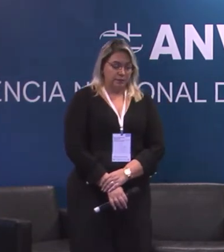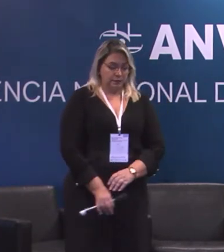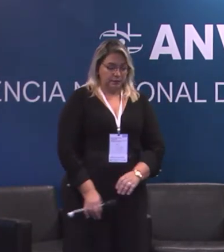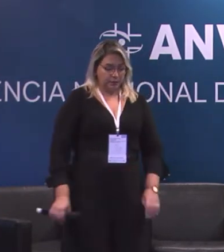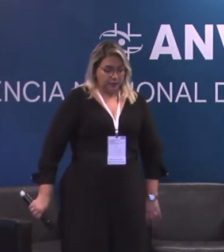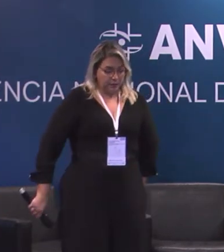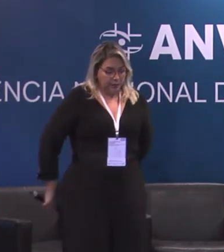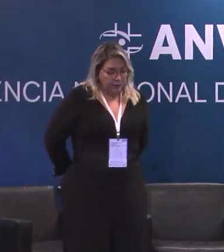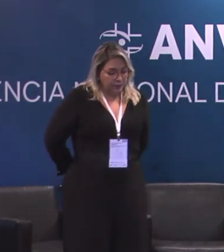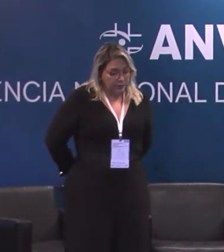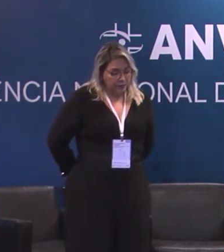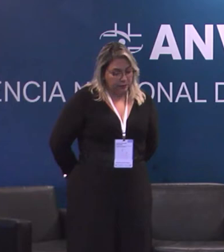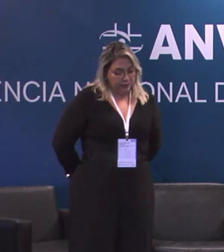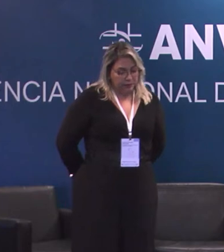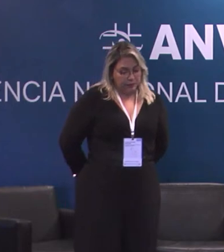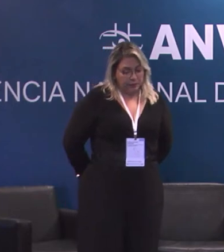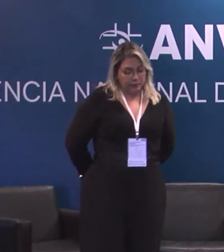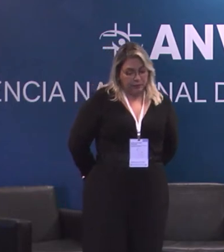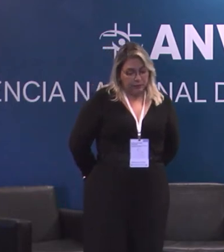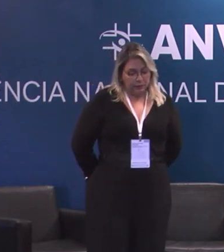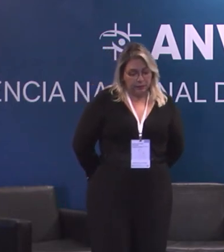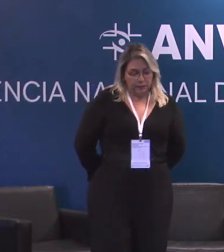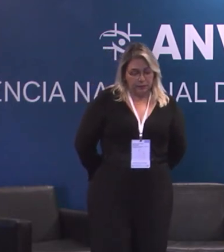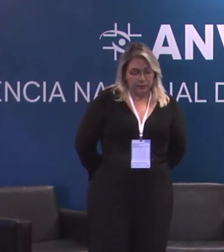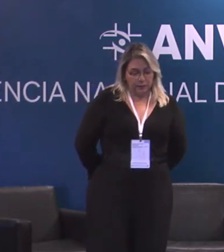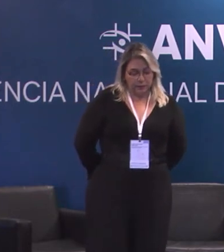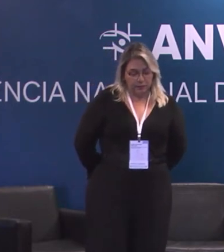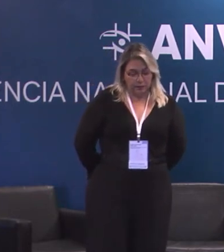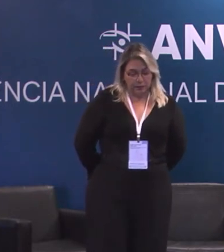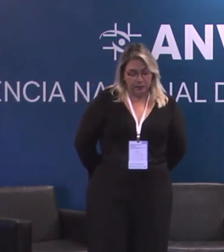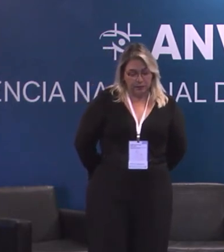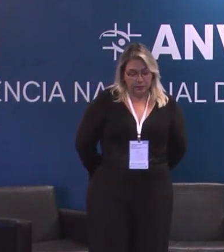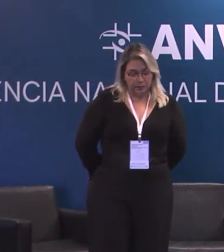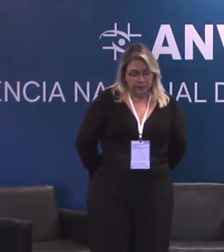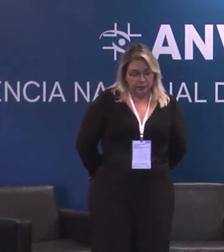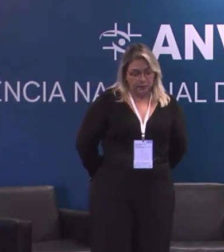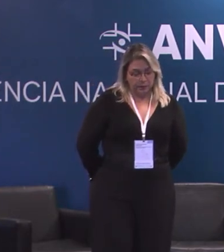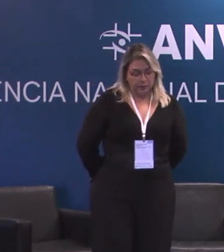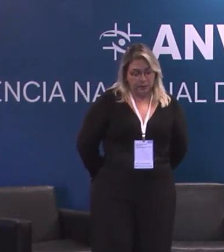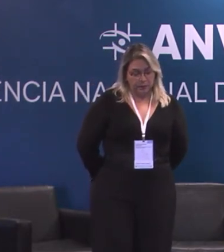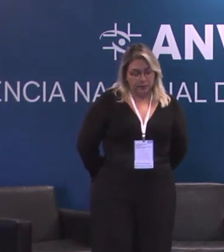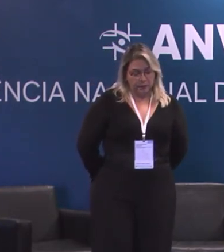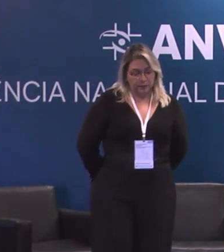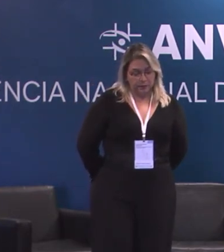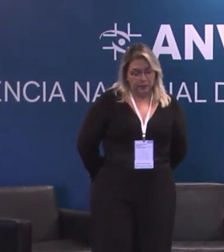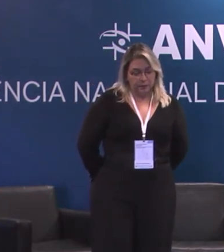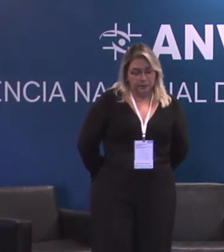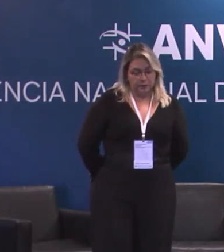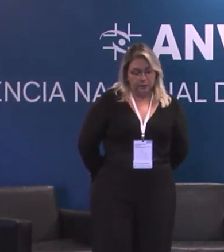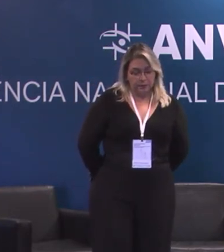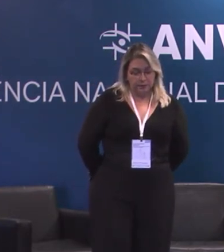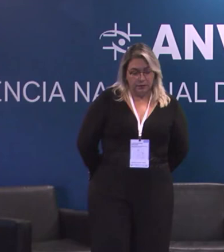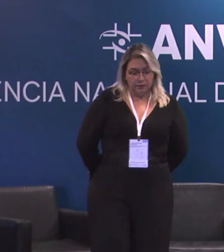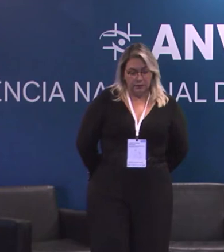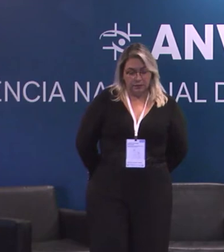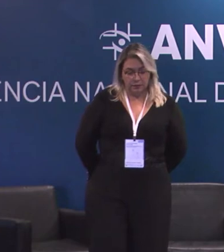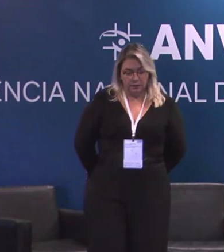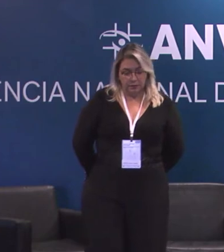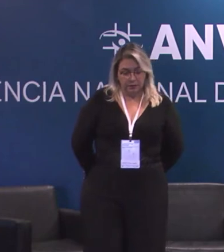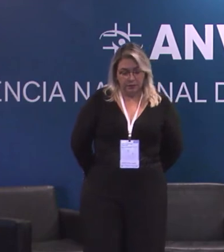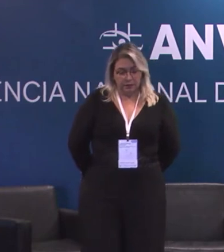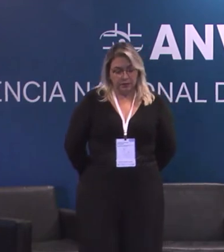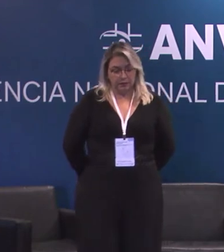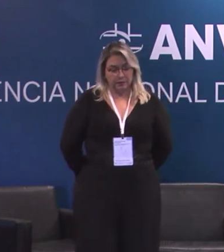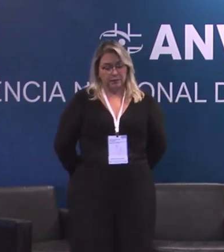tinha-se ali uma perspectiva de dar mais celeridade, né, para o desenvolvimento econômico, e de